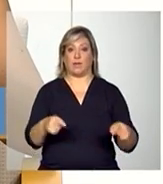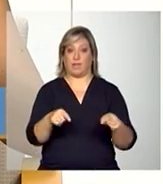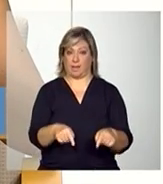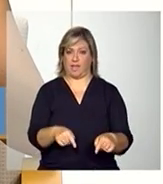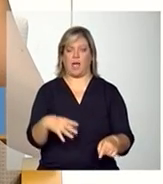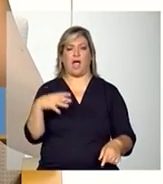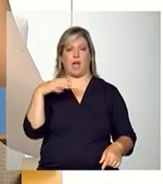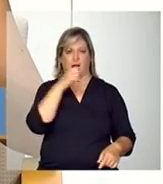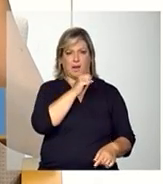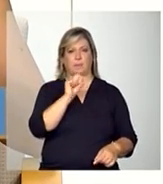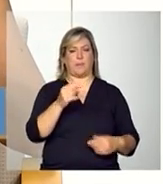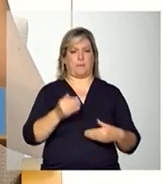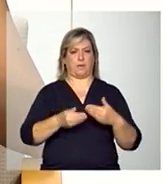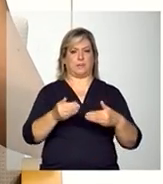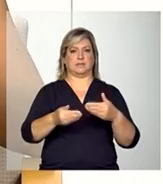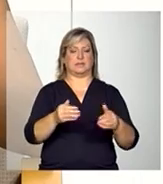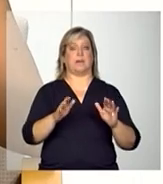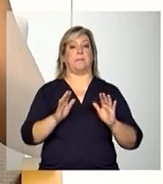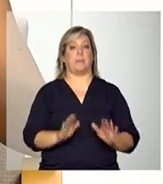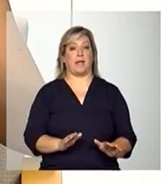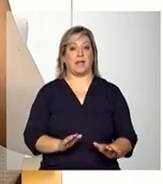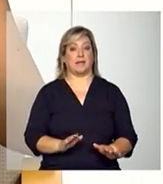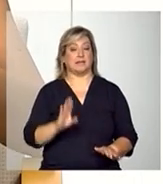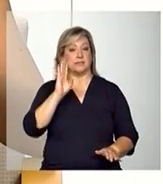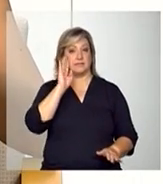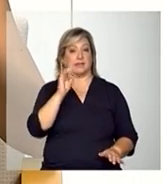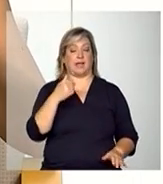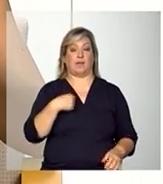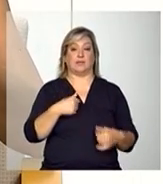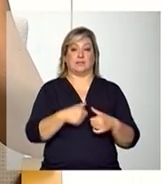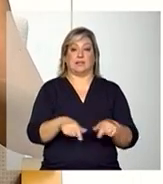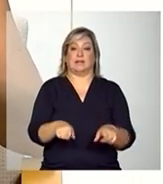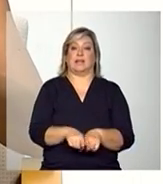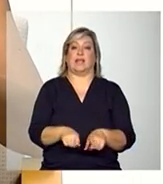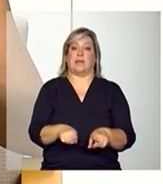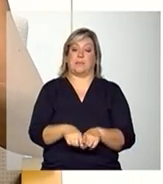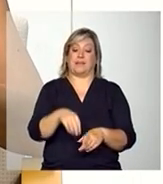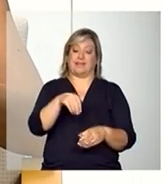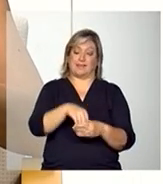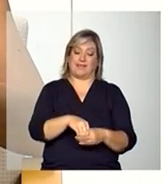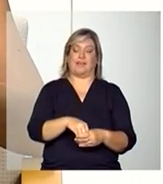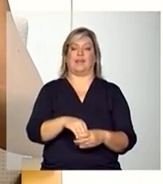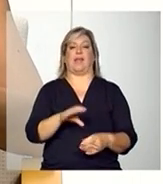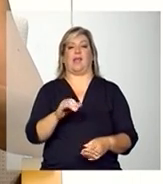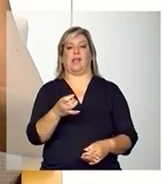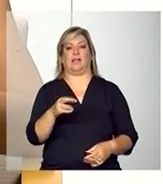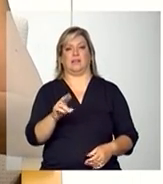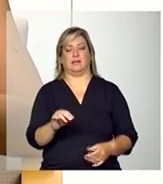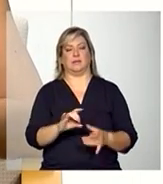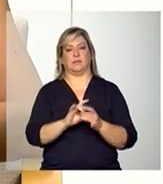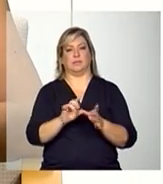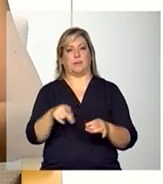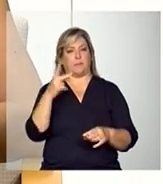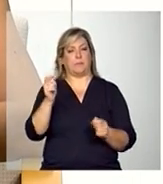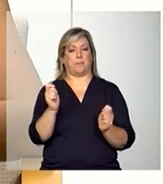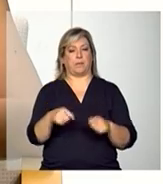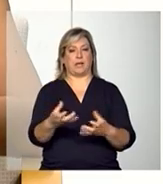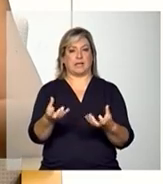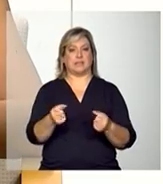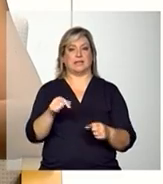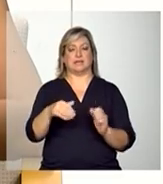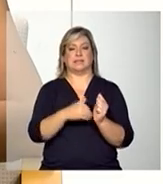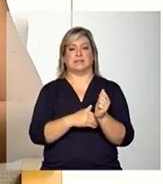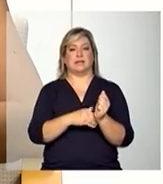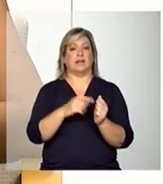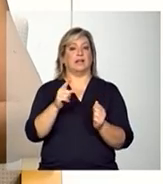rápido o processo mas desde que eu esteja também cadastrado no sistema de autenticação e autorização para poder receber a senha